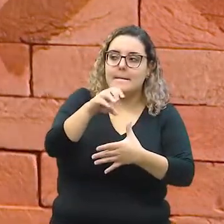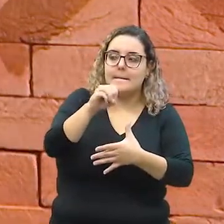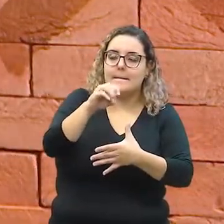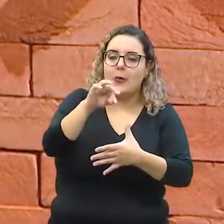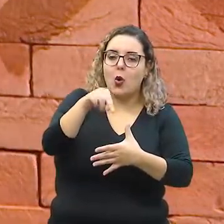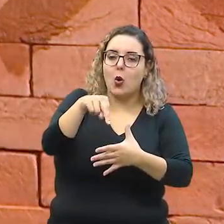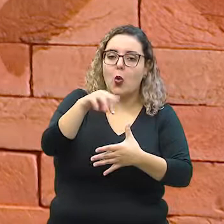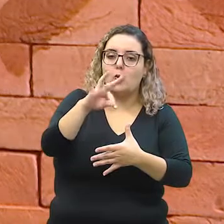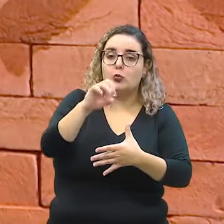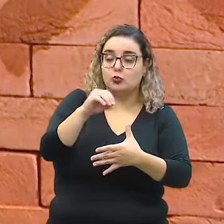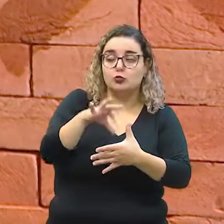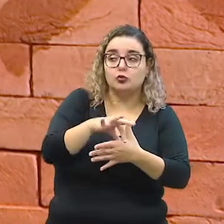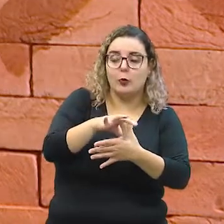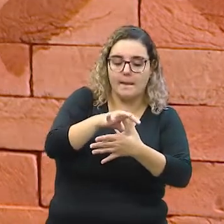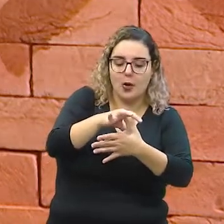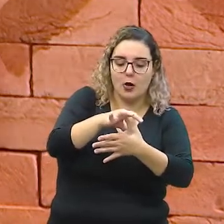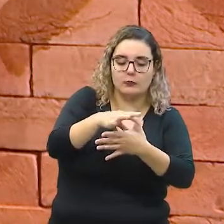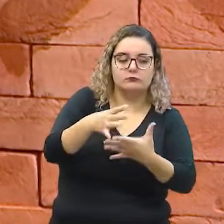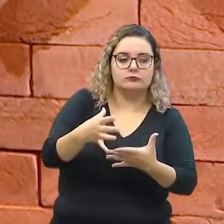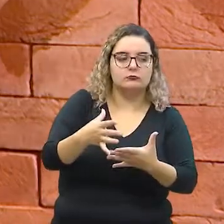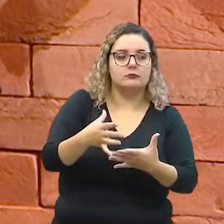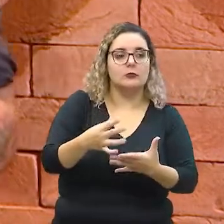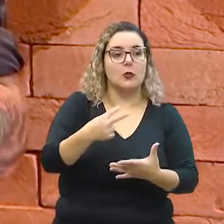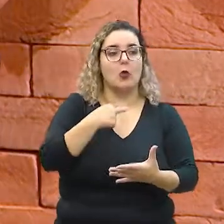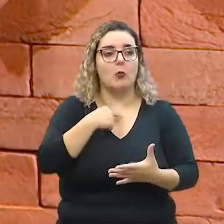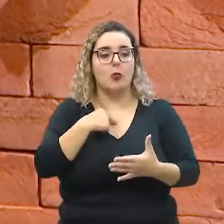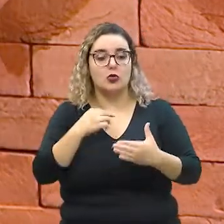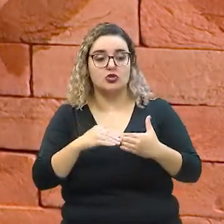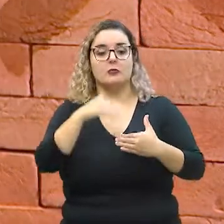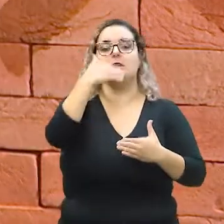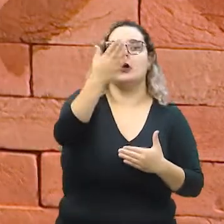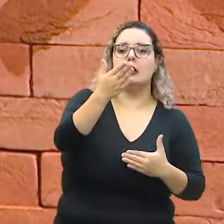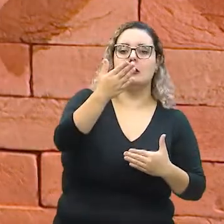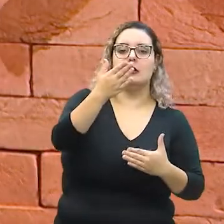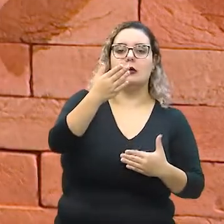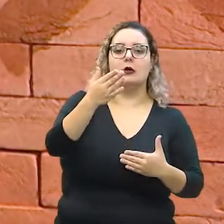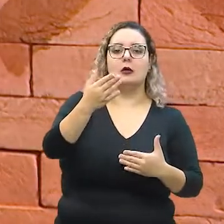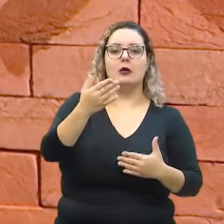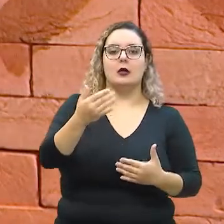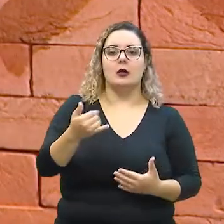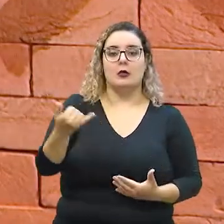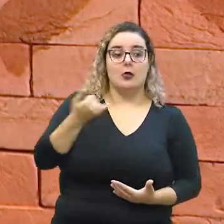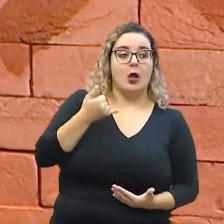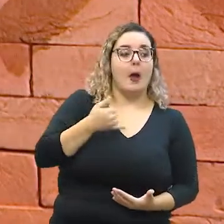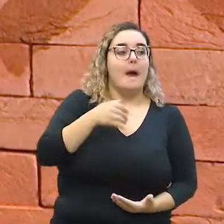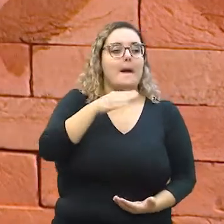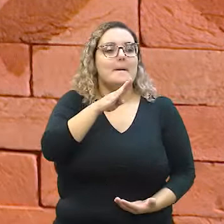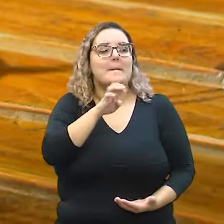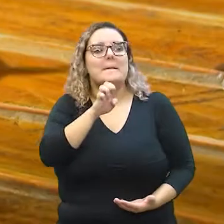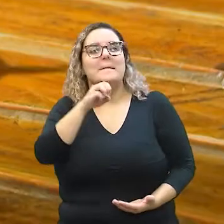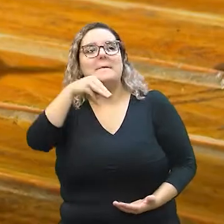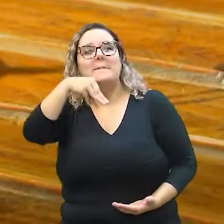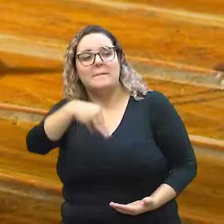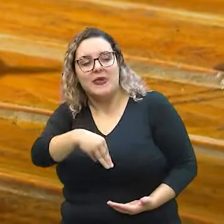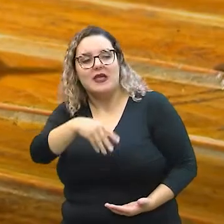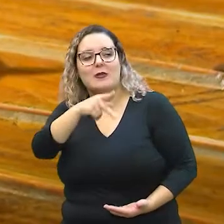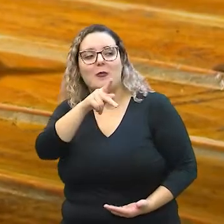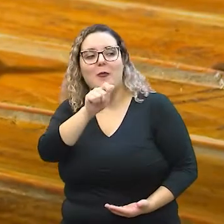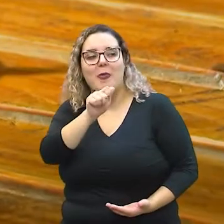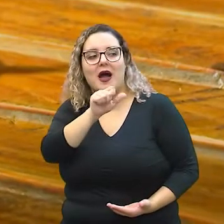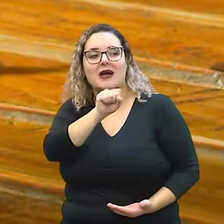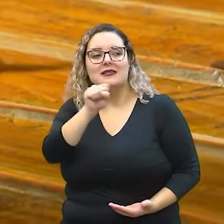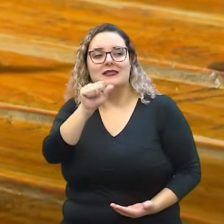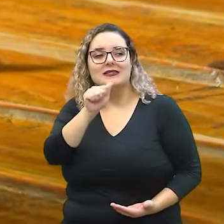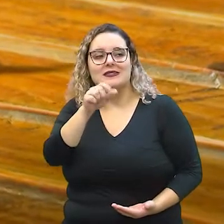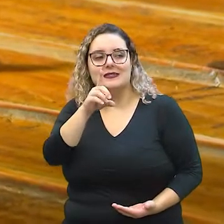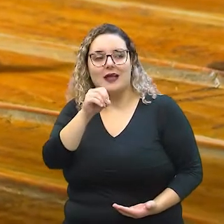às vezes vem ao restaurante e pede bem passada, assim. Eu acho meio que um crime, sabe? porque é uma carne que ela é feita para ser, ela é